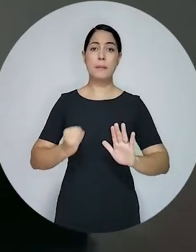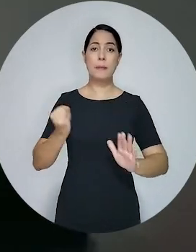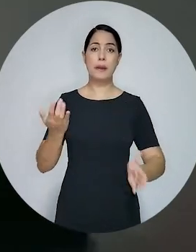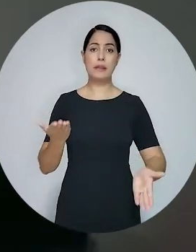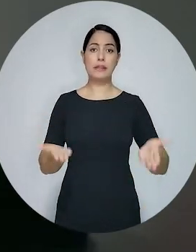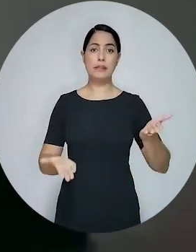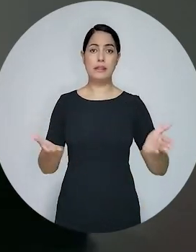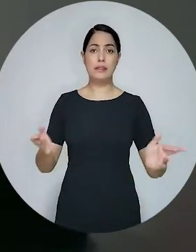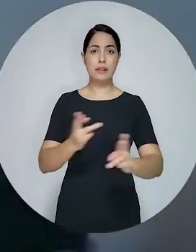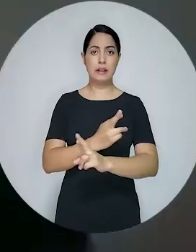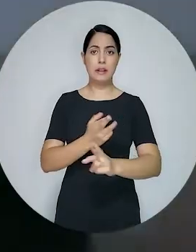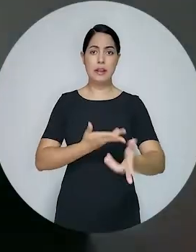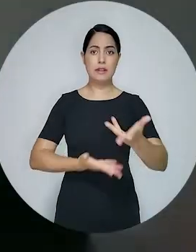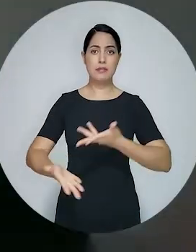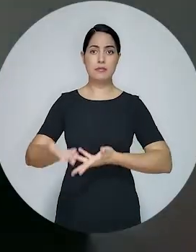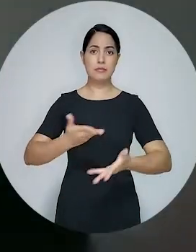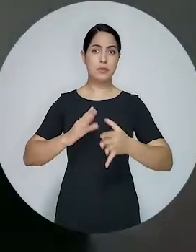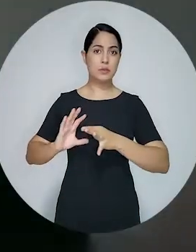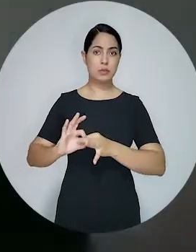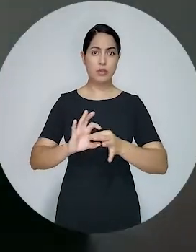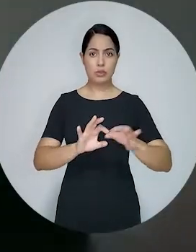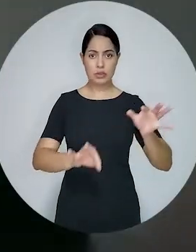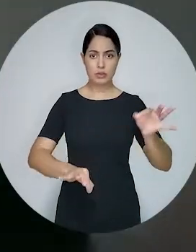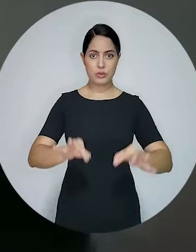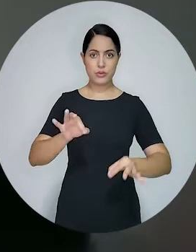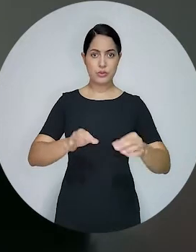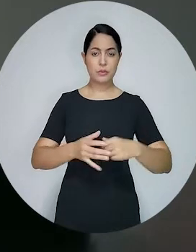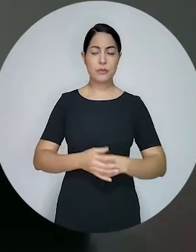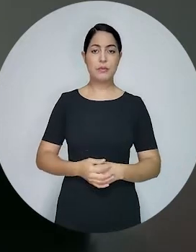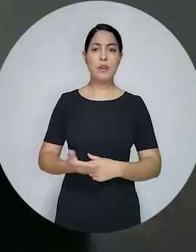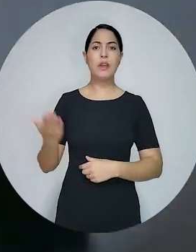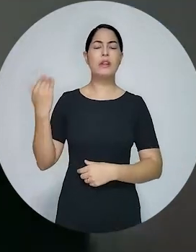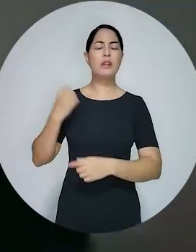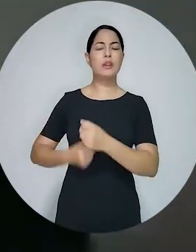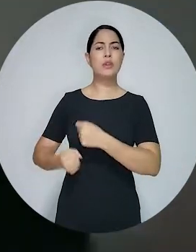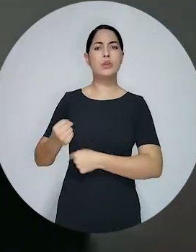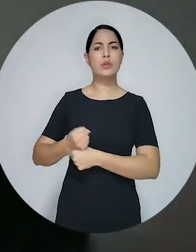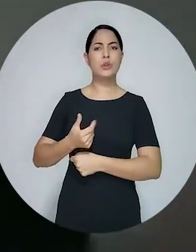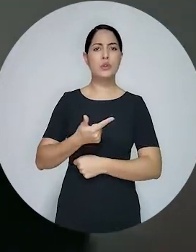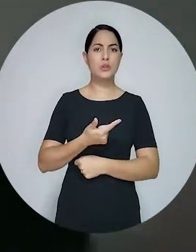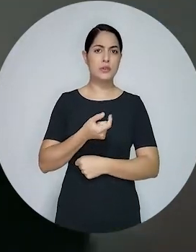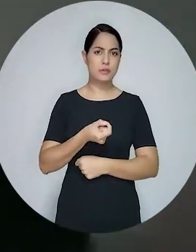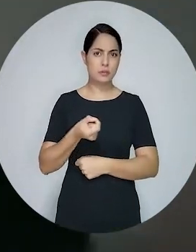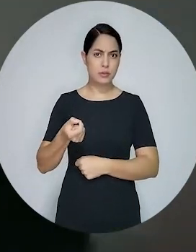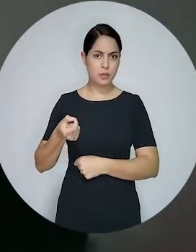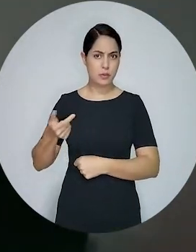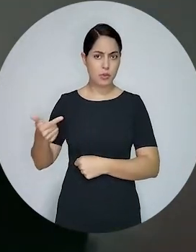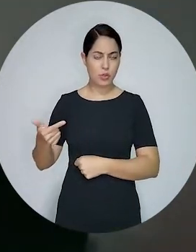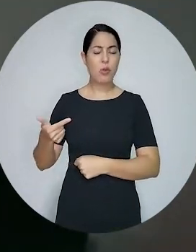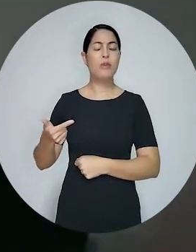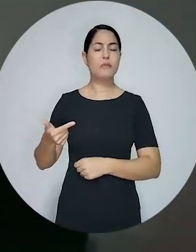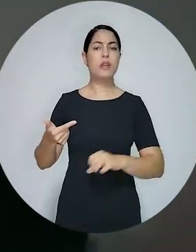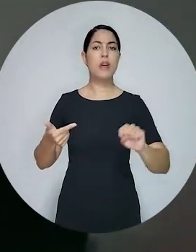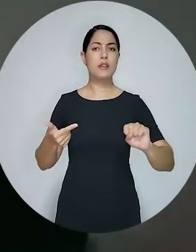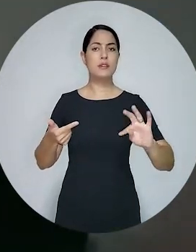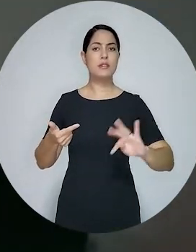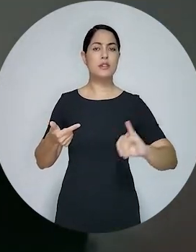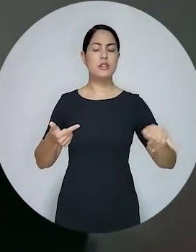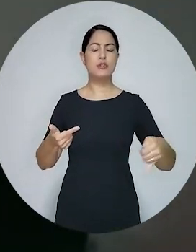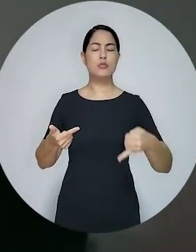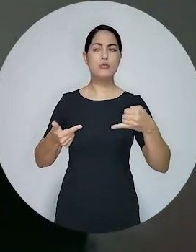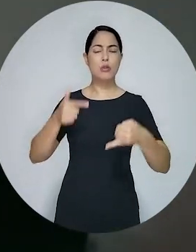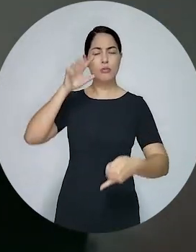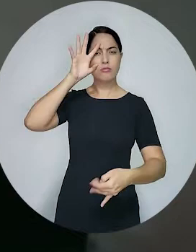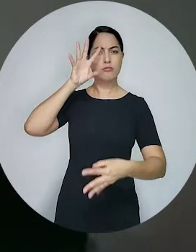à manutenção do equilíbrio das relações jurídicas. Desde 2002, o STJ tem unificado o entendimento